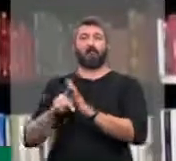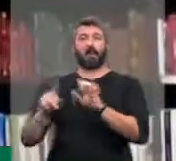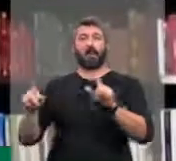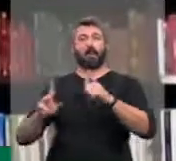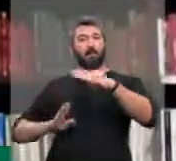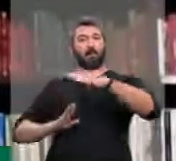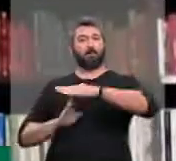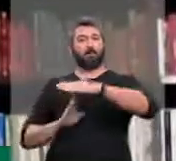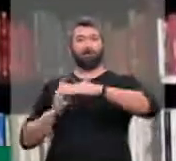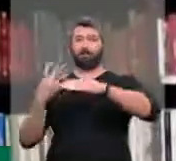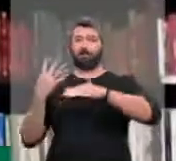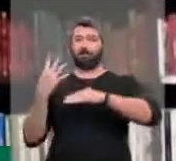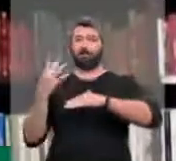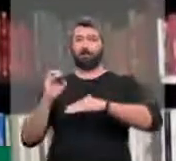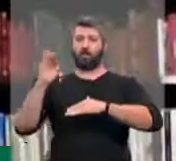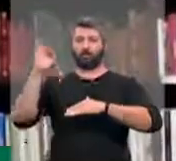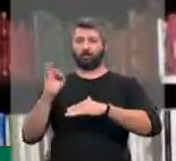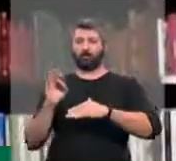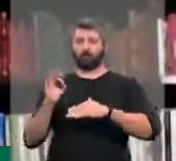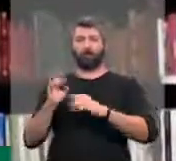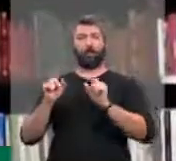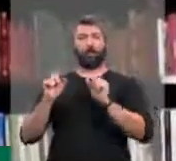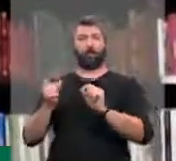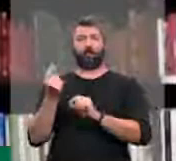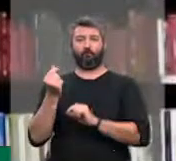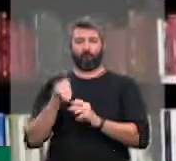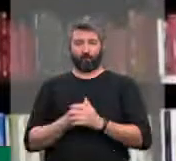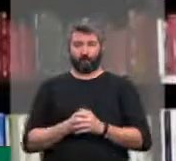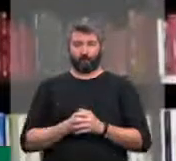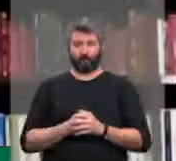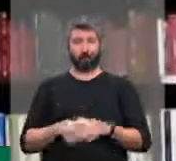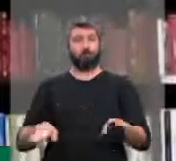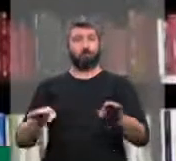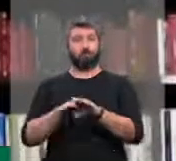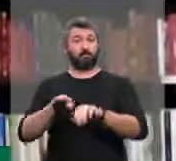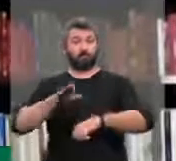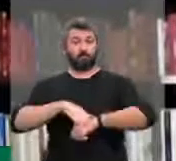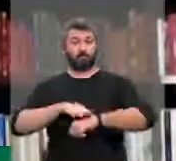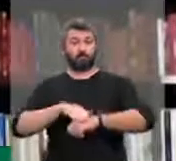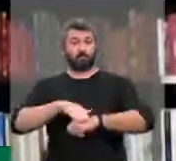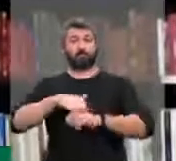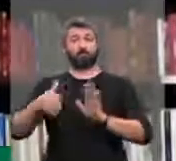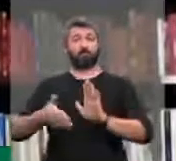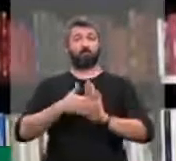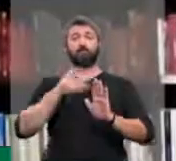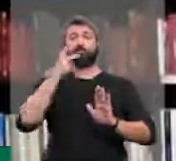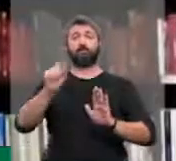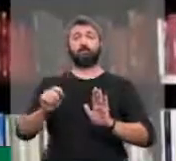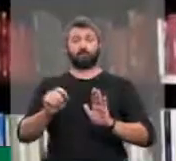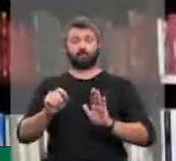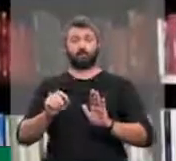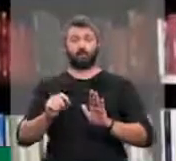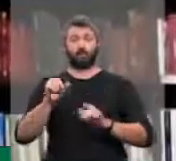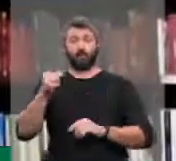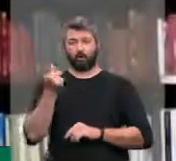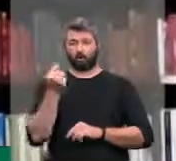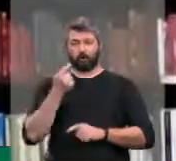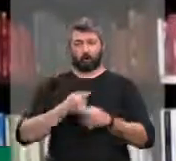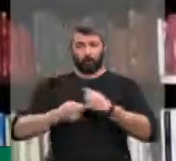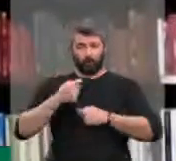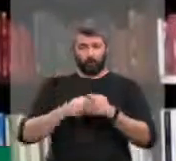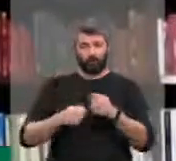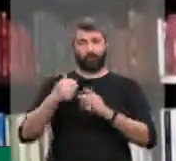limite de 40% dos respectivos valores. Ao mesmo tempo, a proposta dispõe que os recursos poupados com os